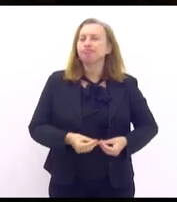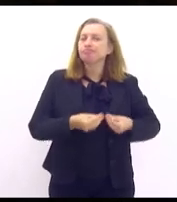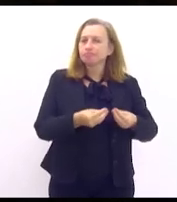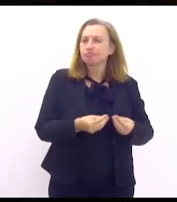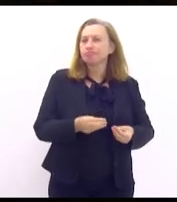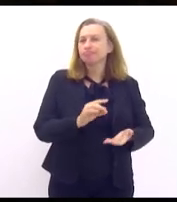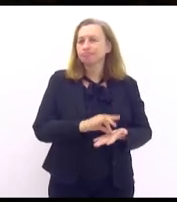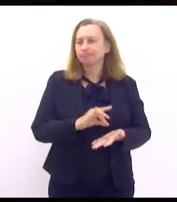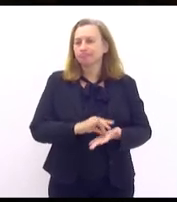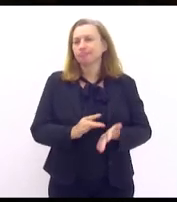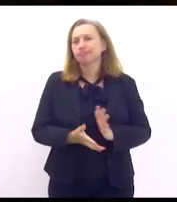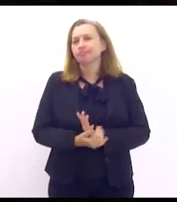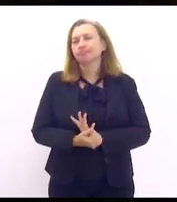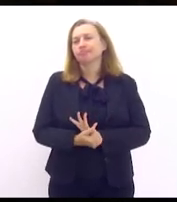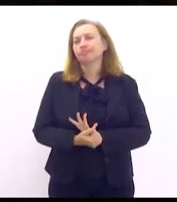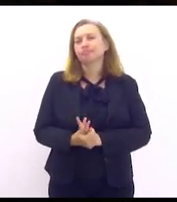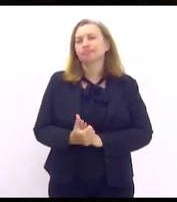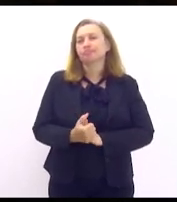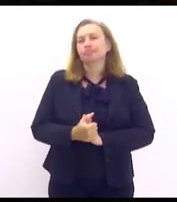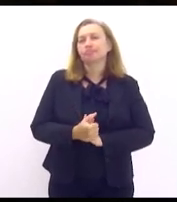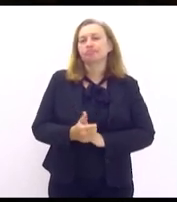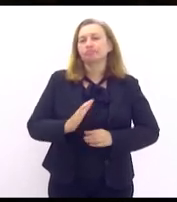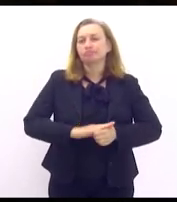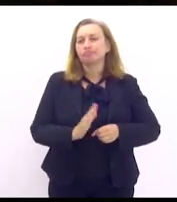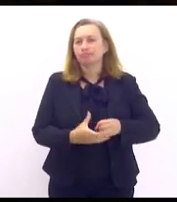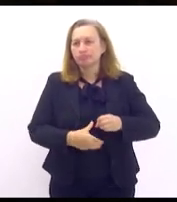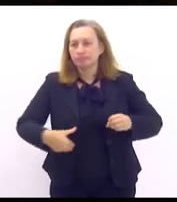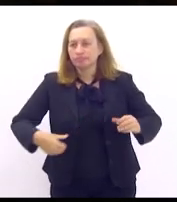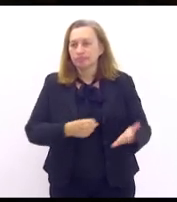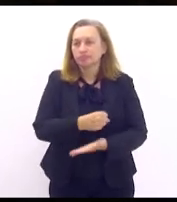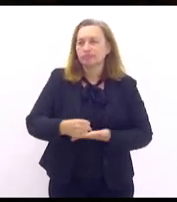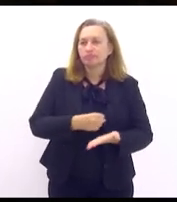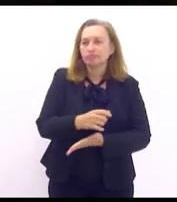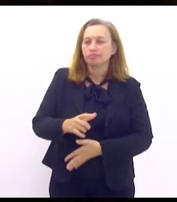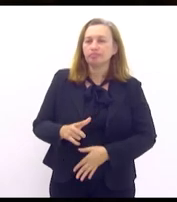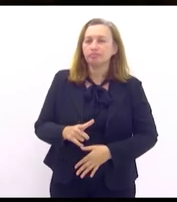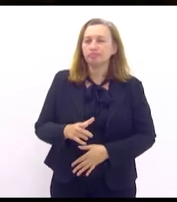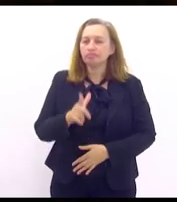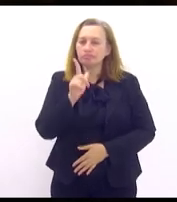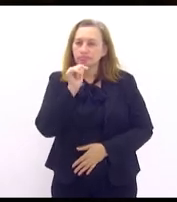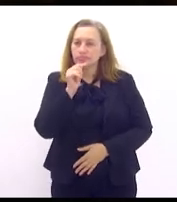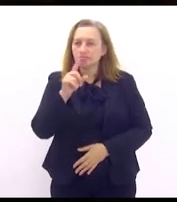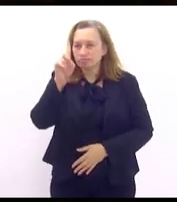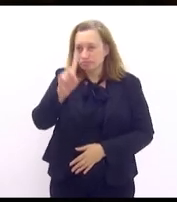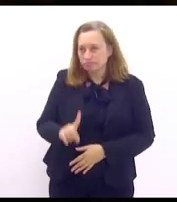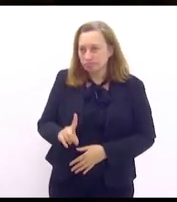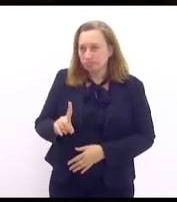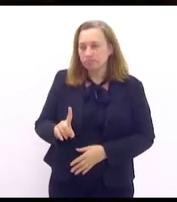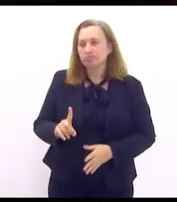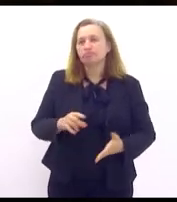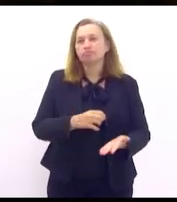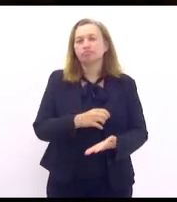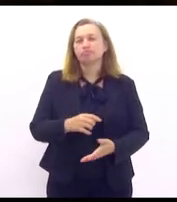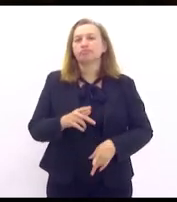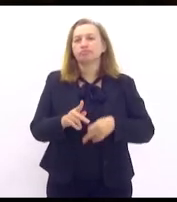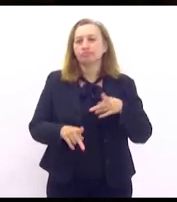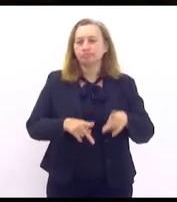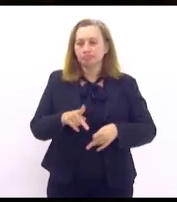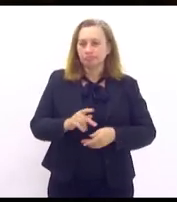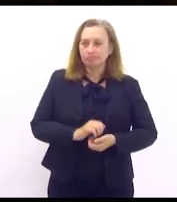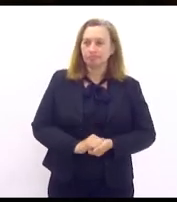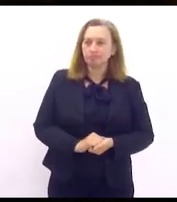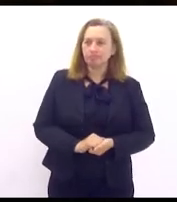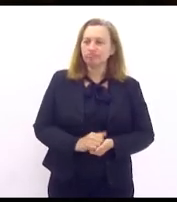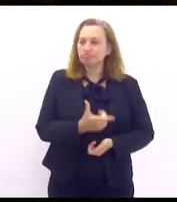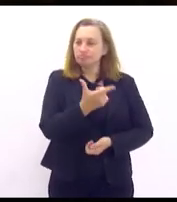verdade, a custo do saneamento básico da água e dos direitos da população. E esses 20 bilhões não foram utilizados